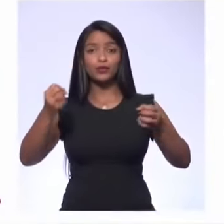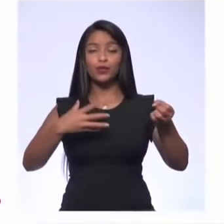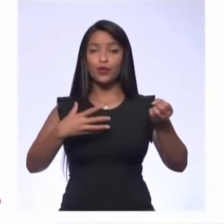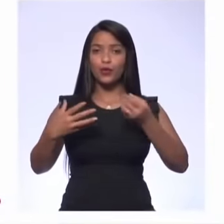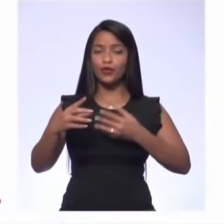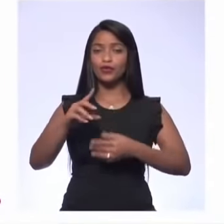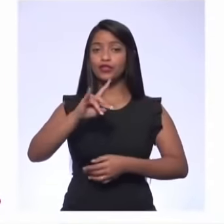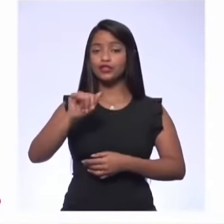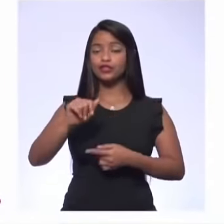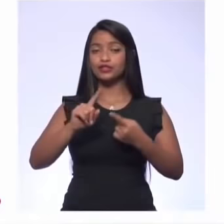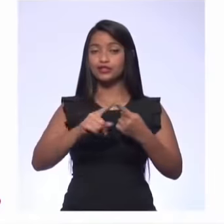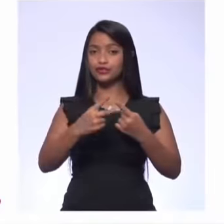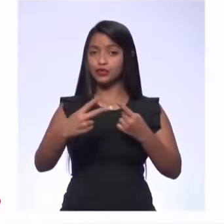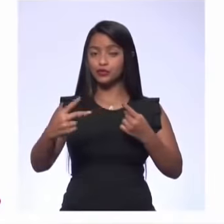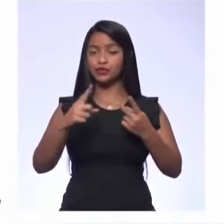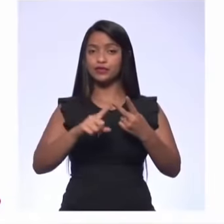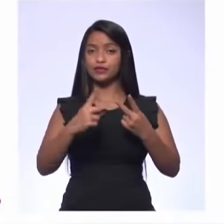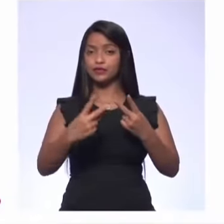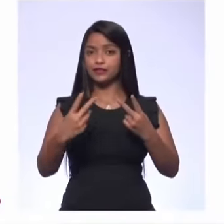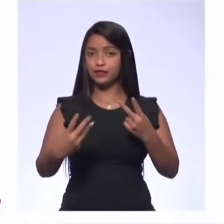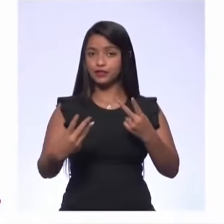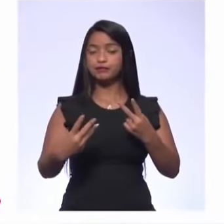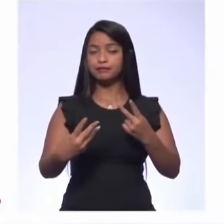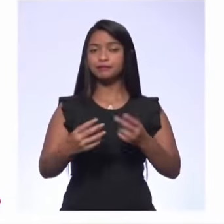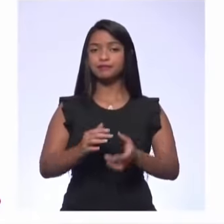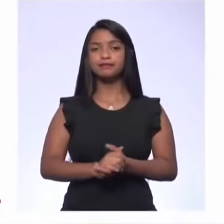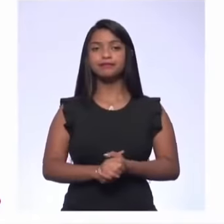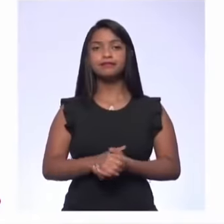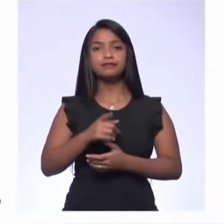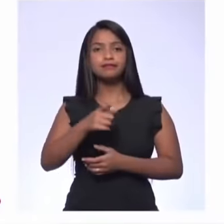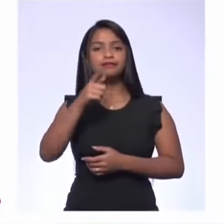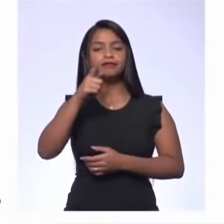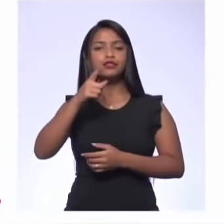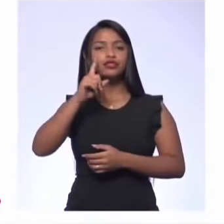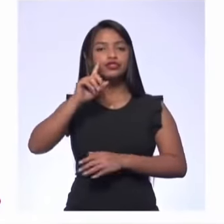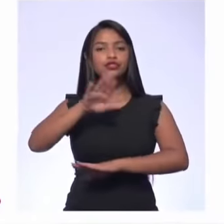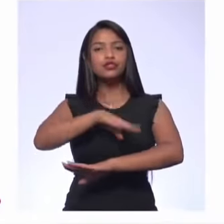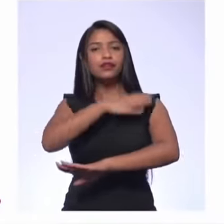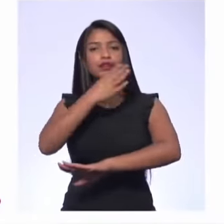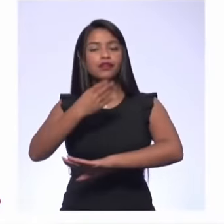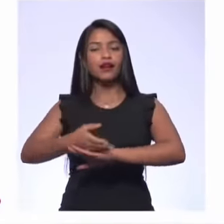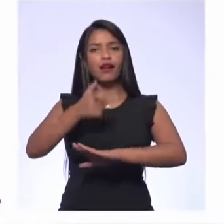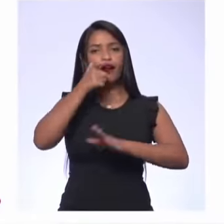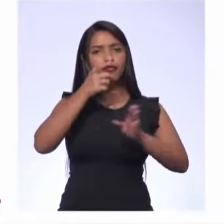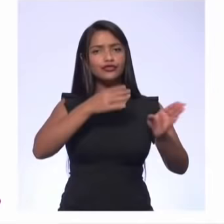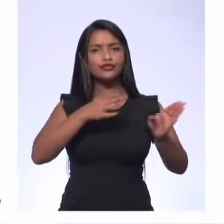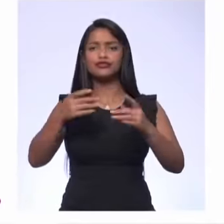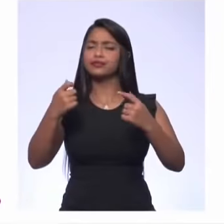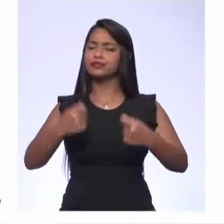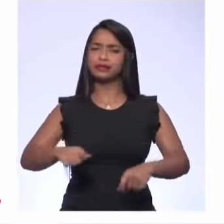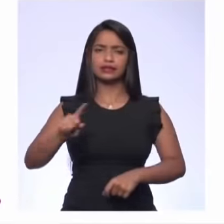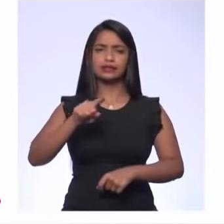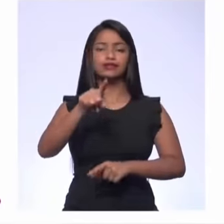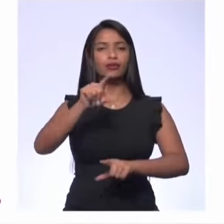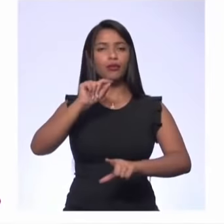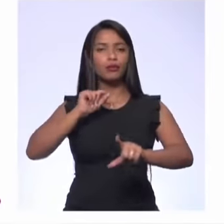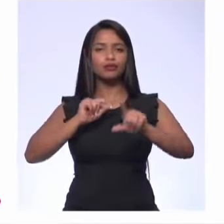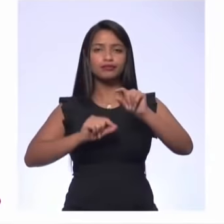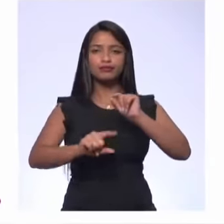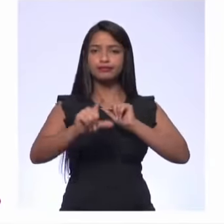22 e 23. Veja a programação, não precisa passar o dia inteiro, né, Ed? Veja o que você quer assistir,